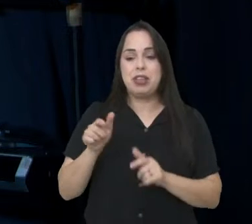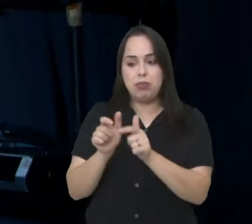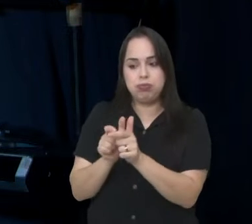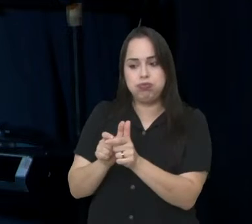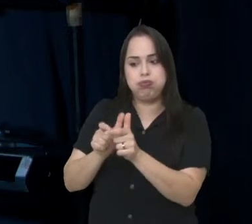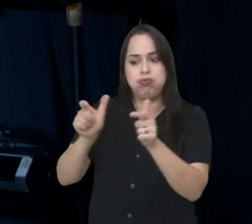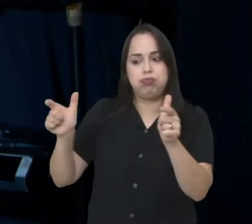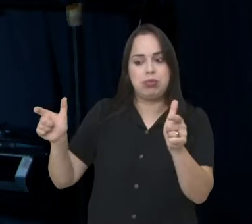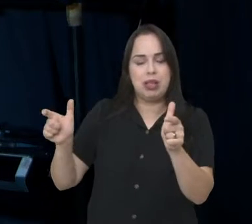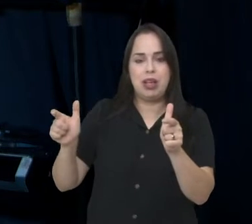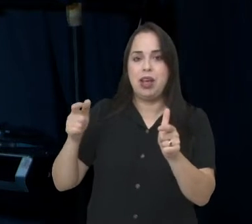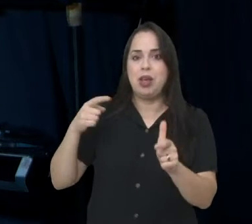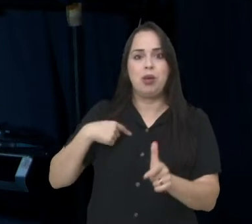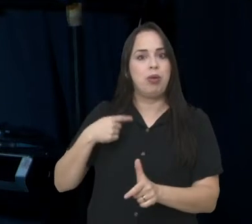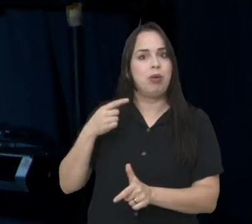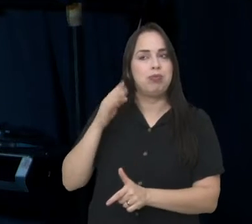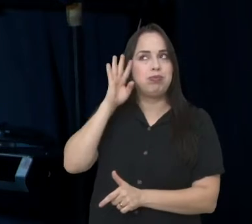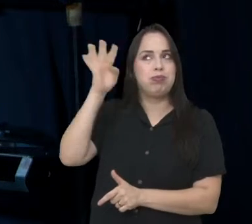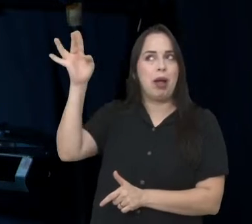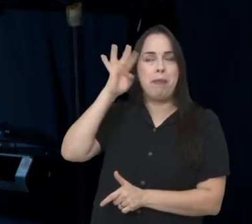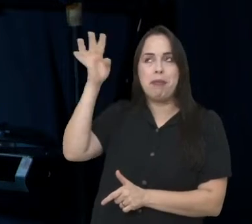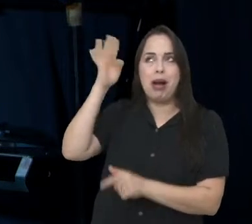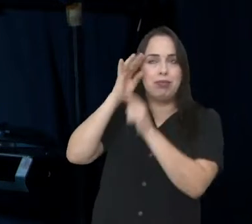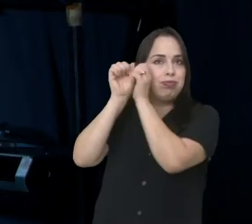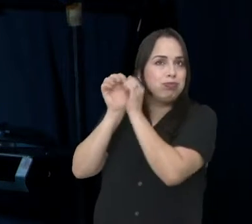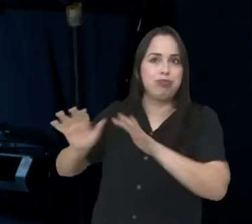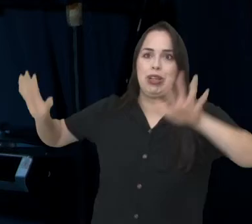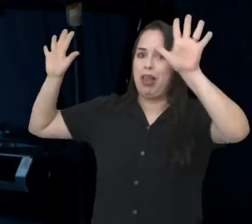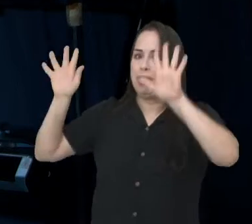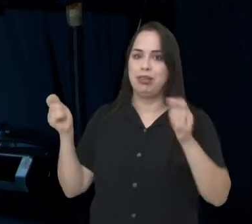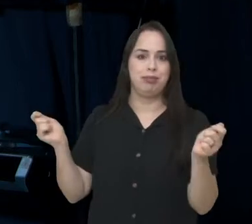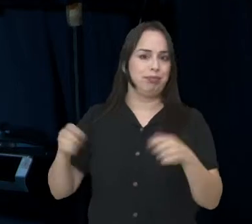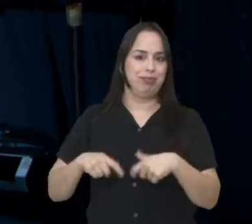porque não ficou só no estúdio, né? A gente acabou